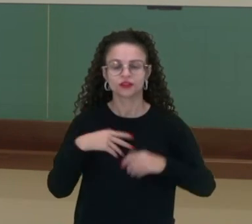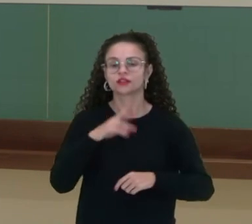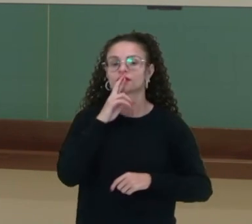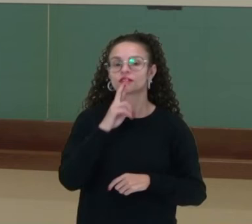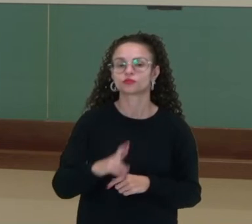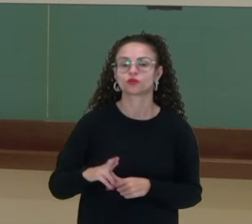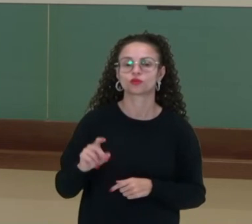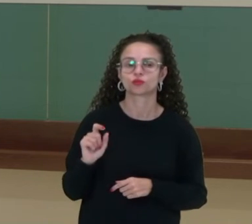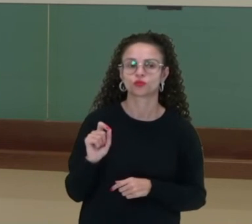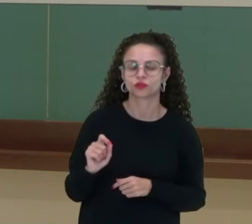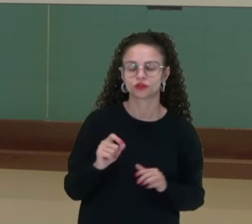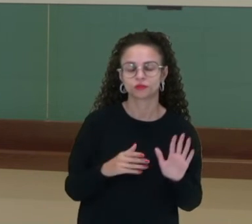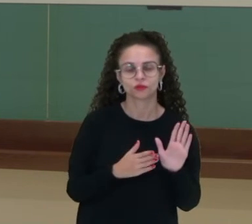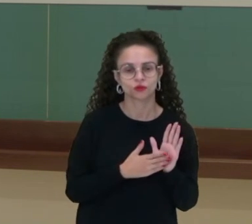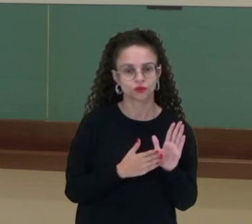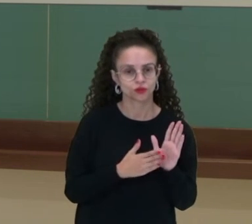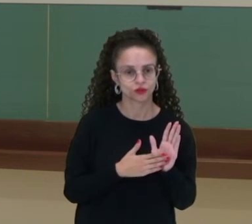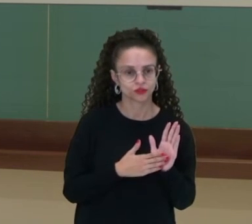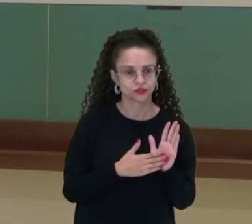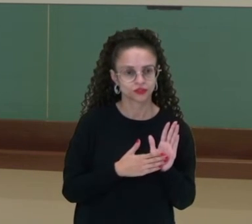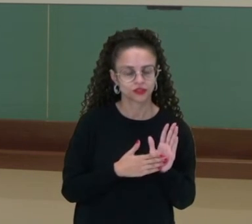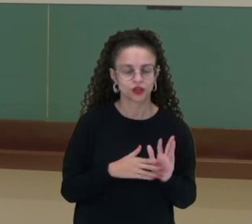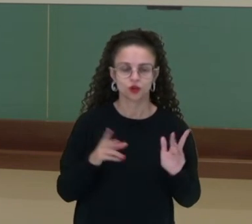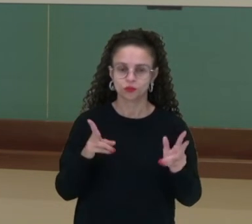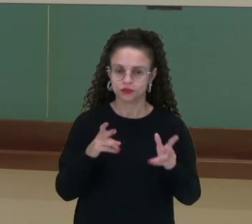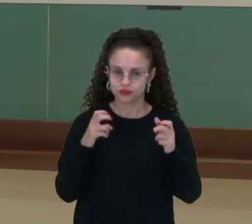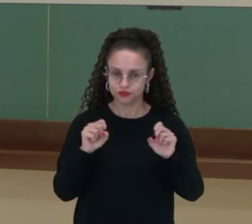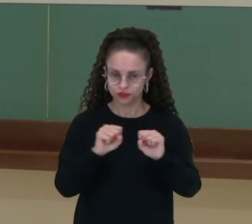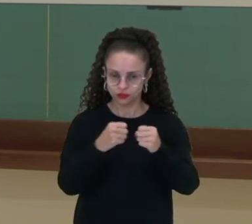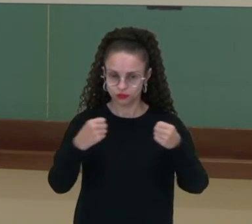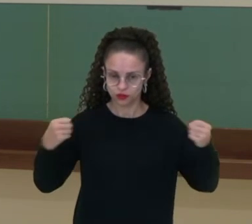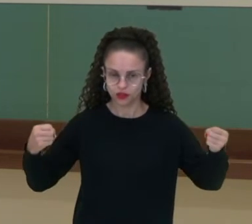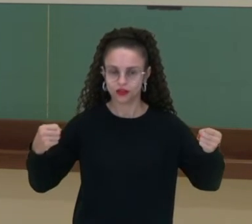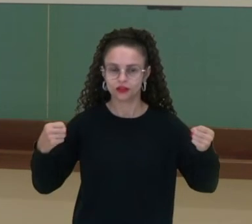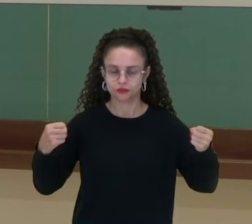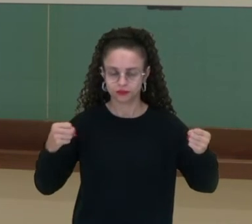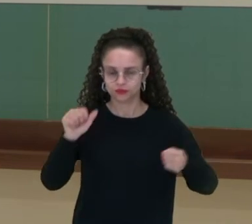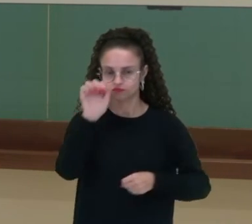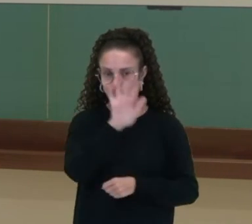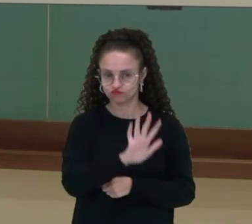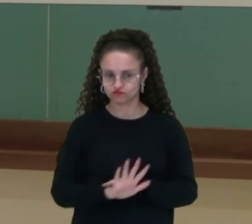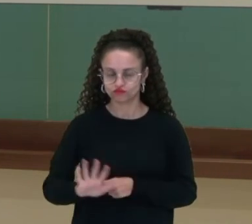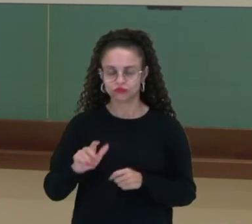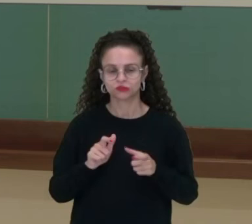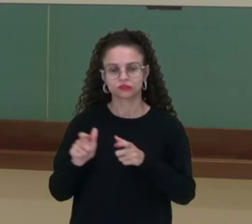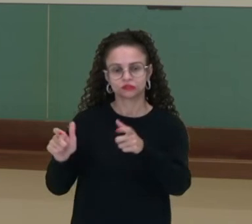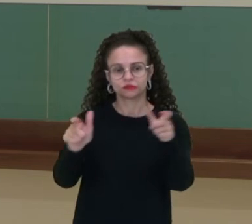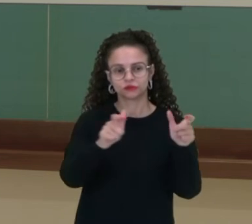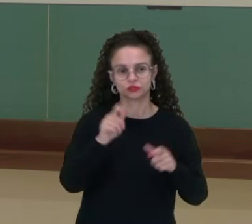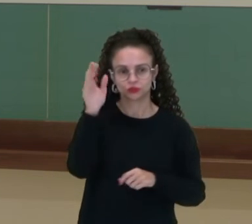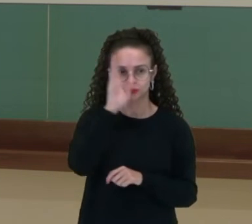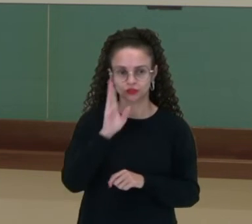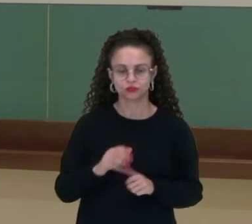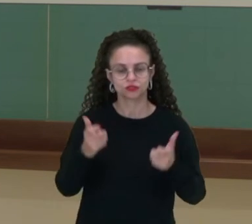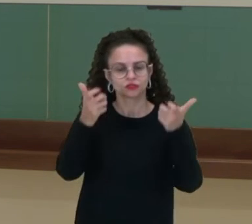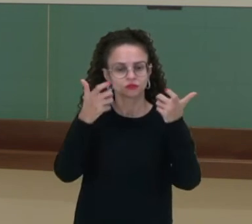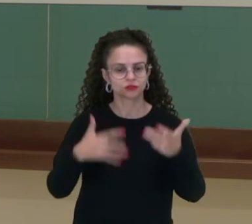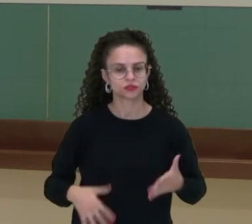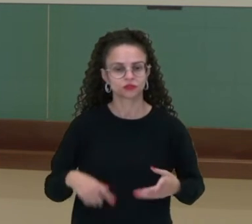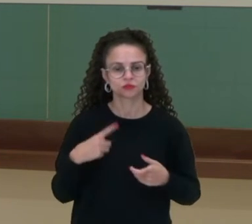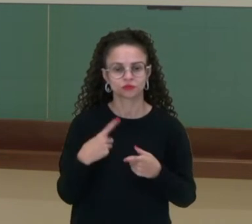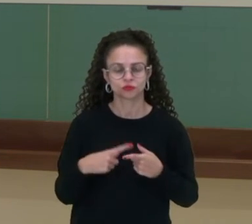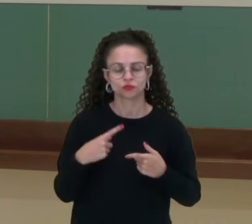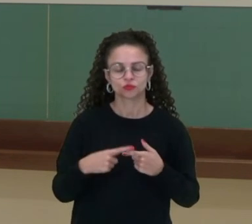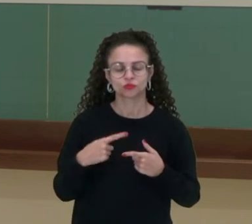o seguinte, a proposta aqui é, observando o mapa das zonas climáticas e a localização do Brasil, explique por que o nosso país,